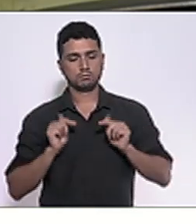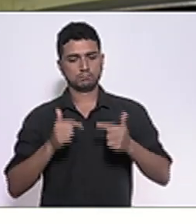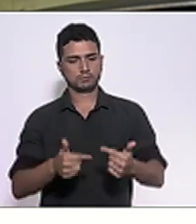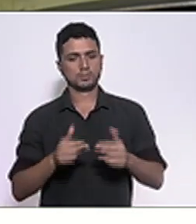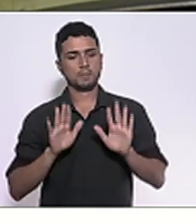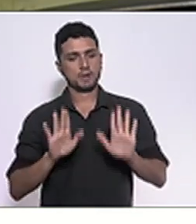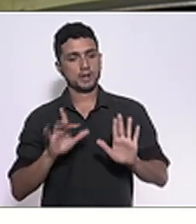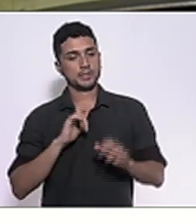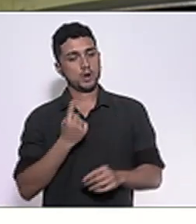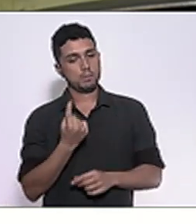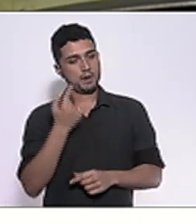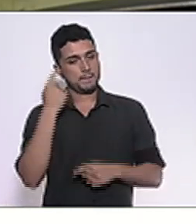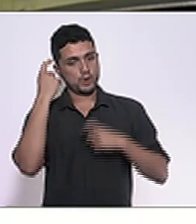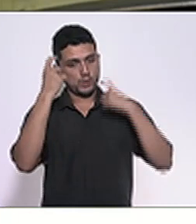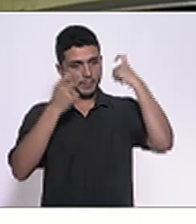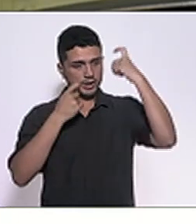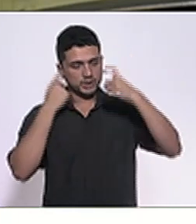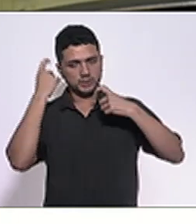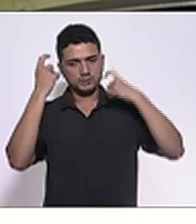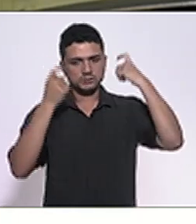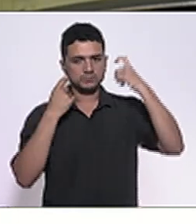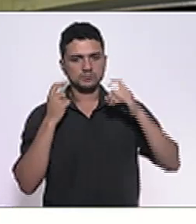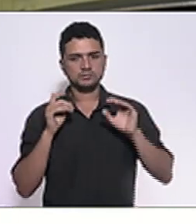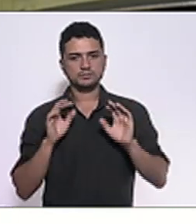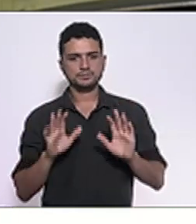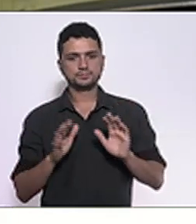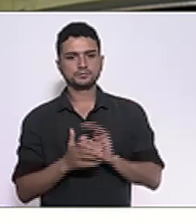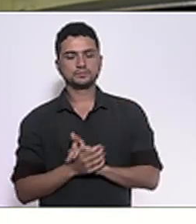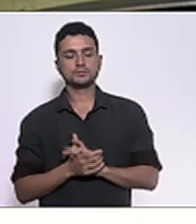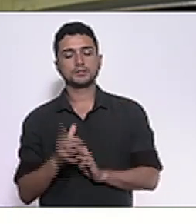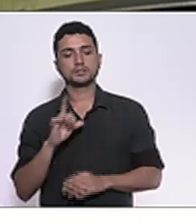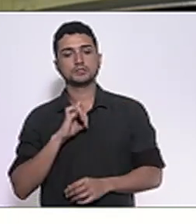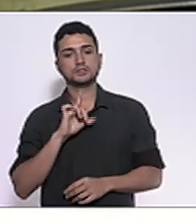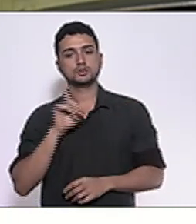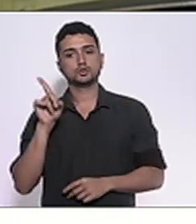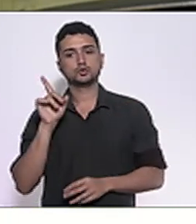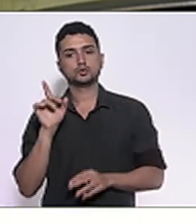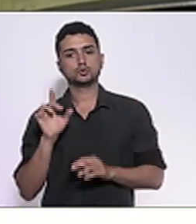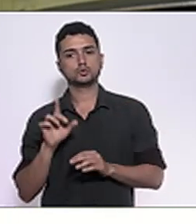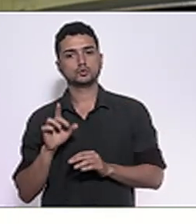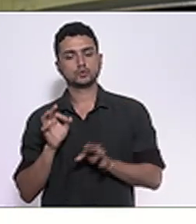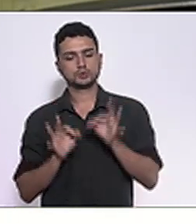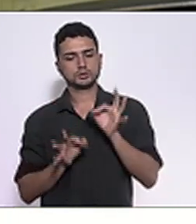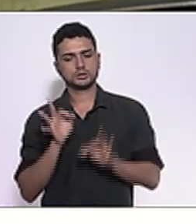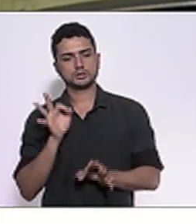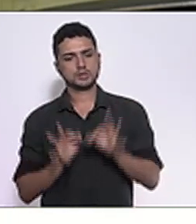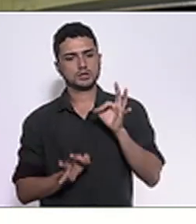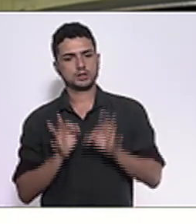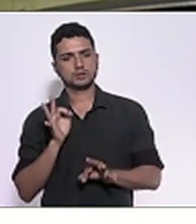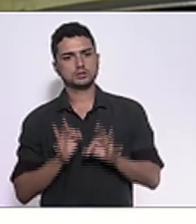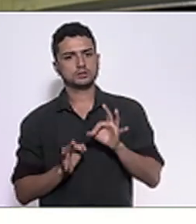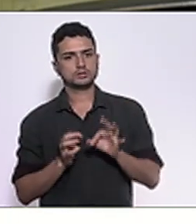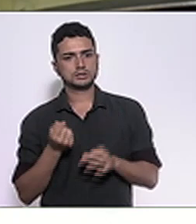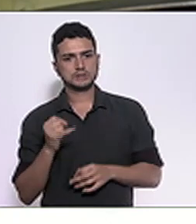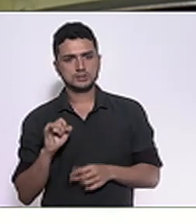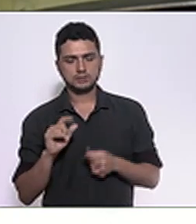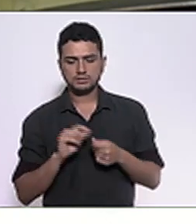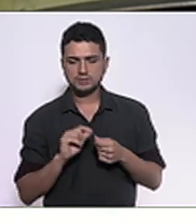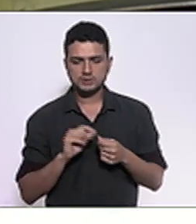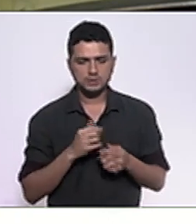uma preocupação muito grande, porque isso também dá reflexo no judiciário. Qualquer medida administrativa que é imposta,